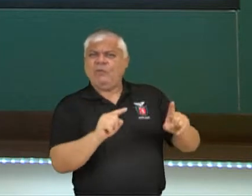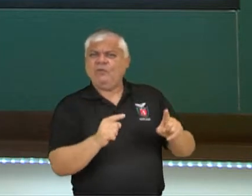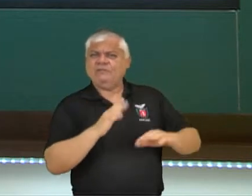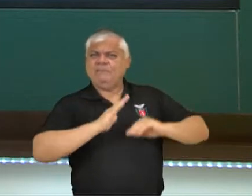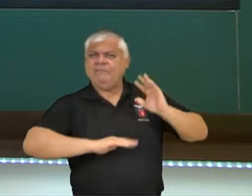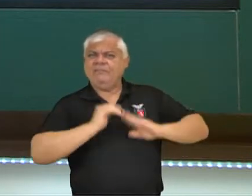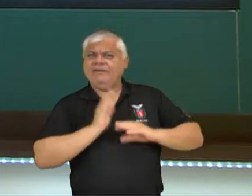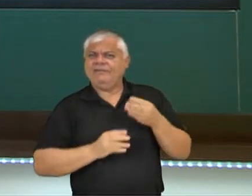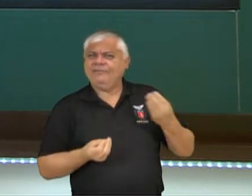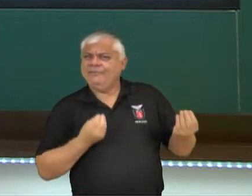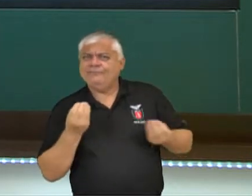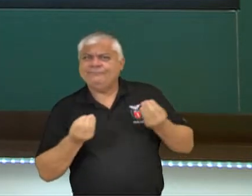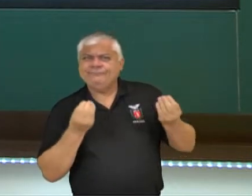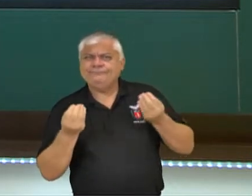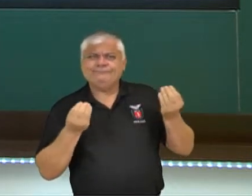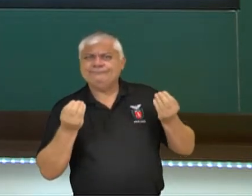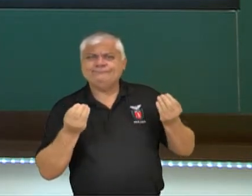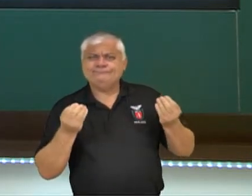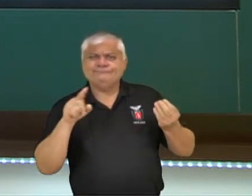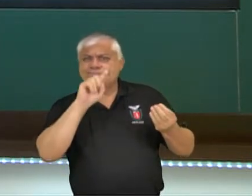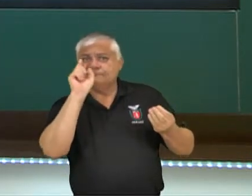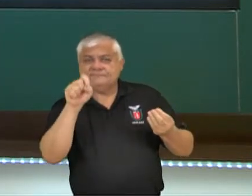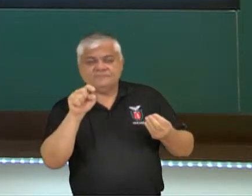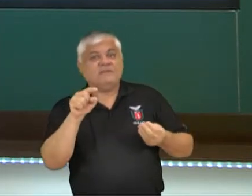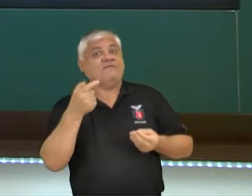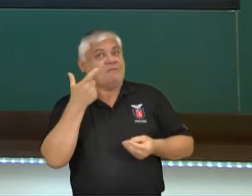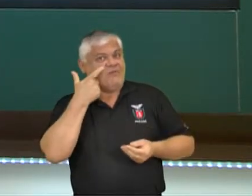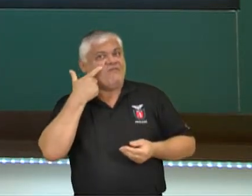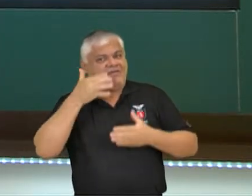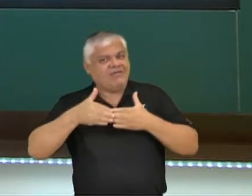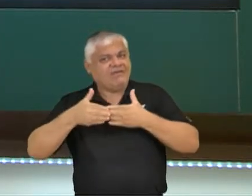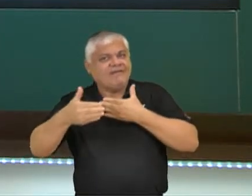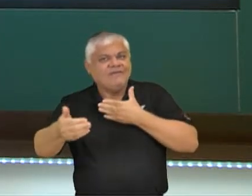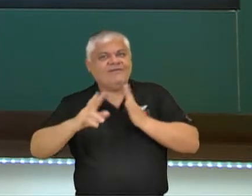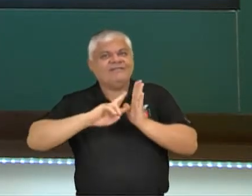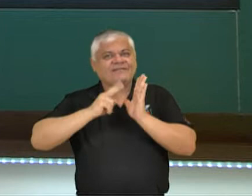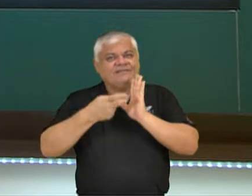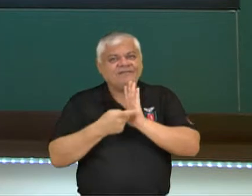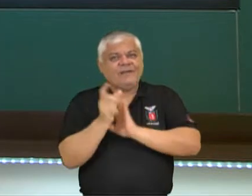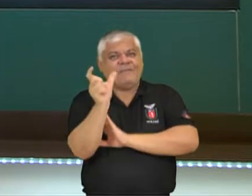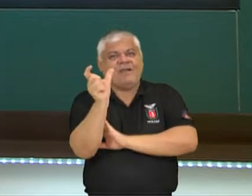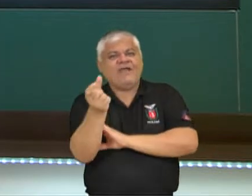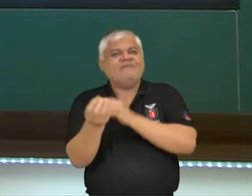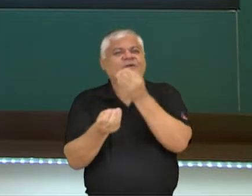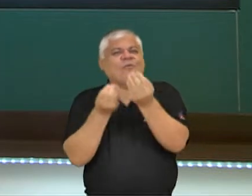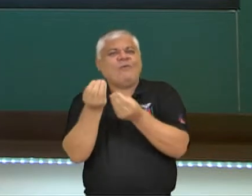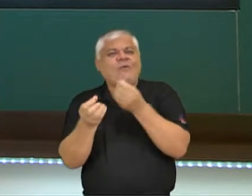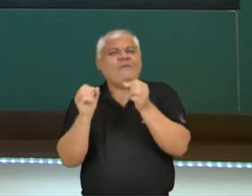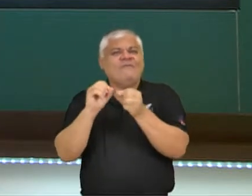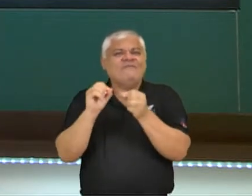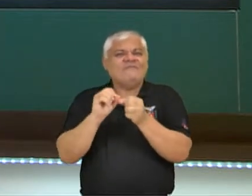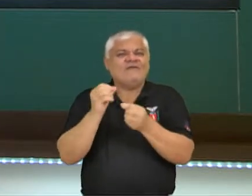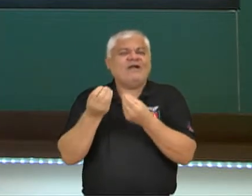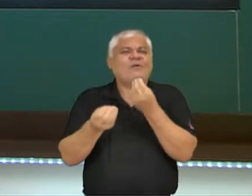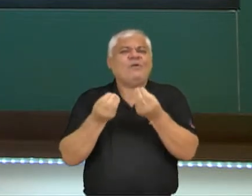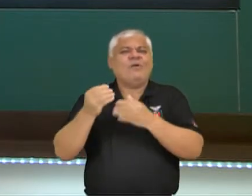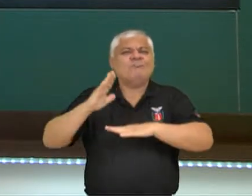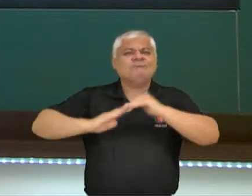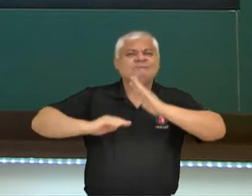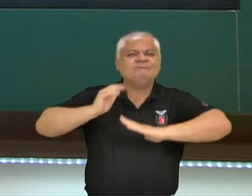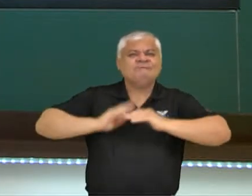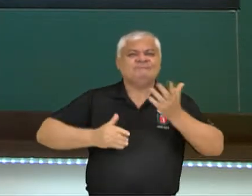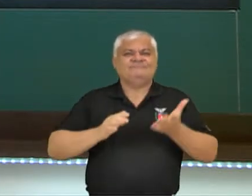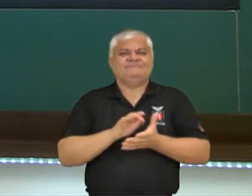prática de ginástica? É isso que nós vamos ver, então. O que, que significa, como que funciona, como que ela é